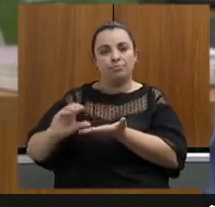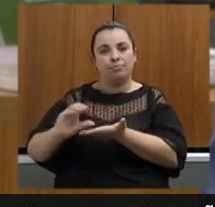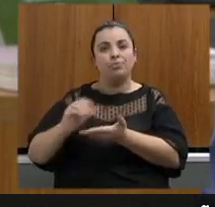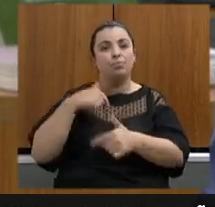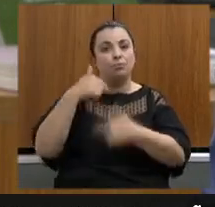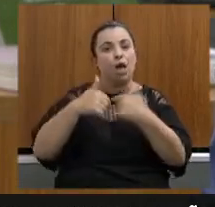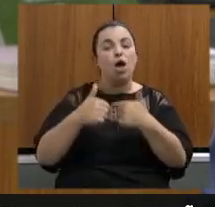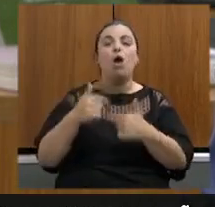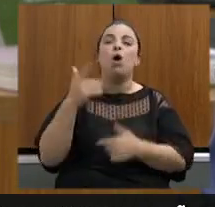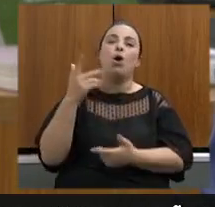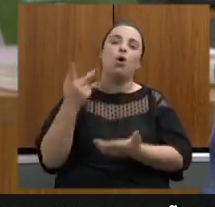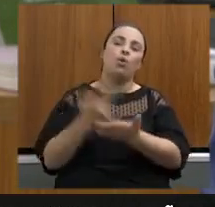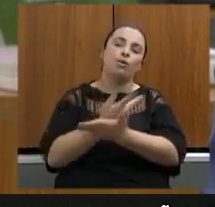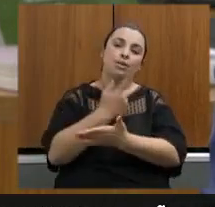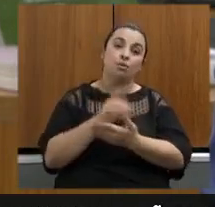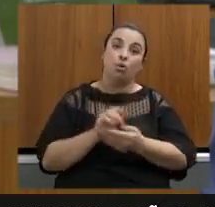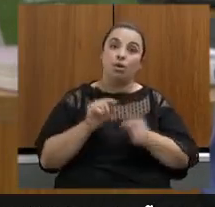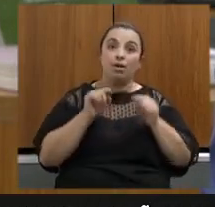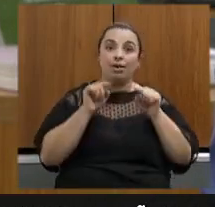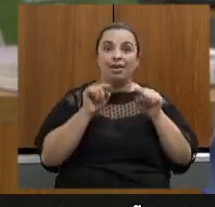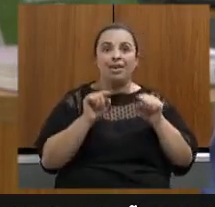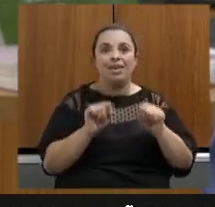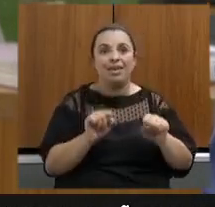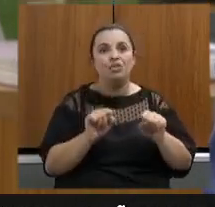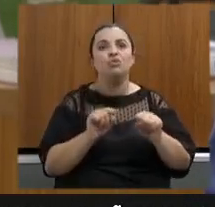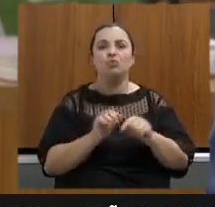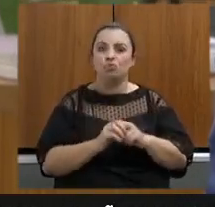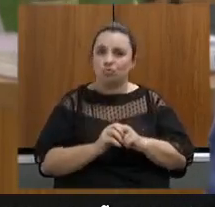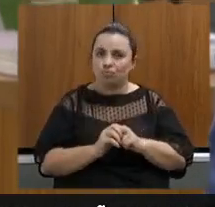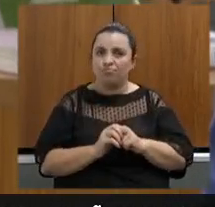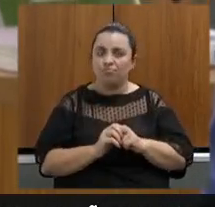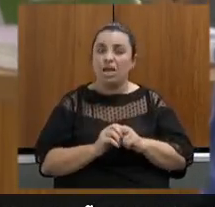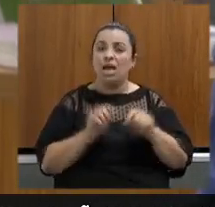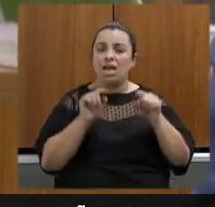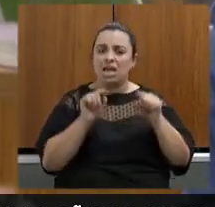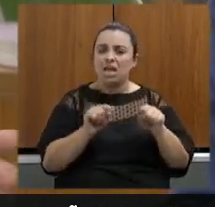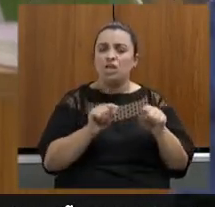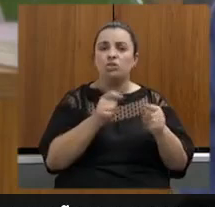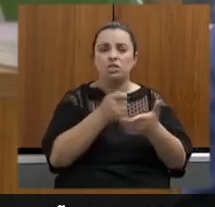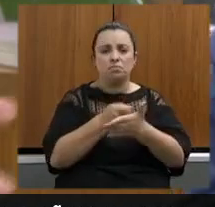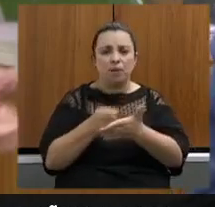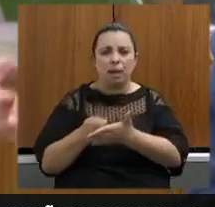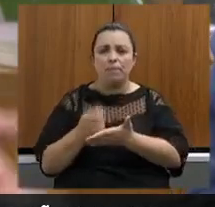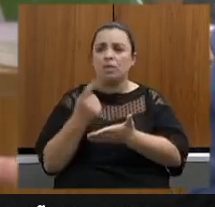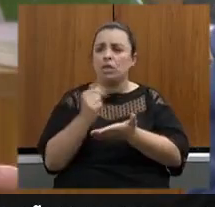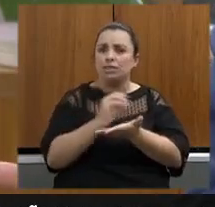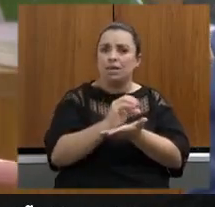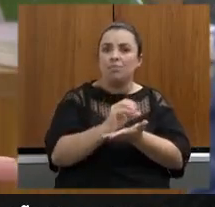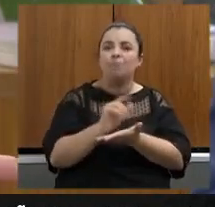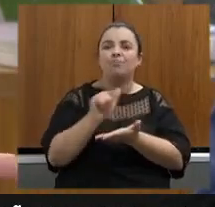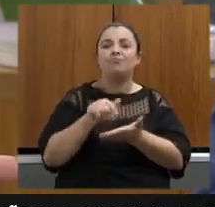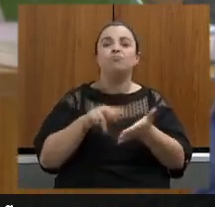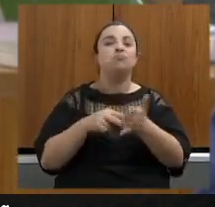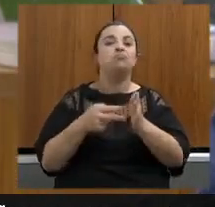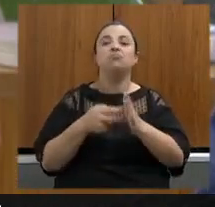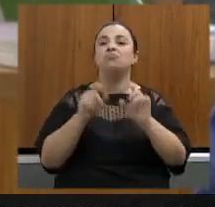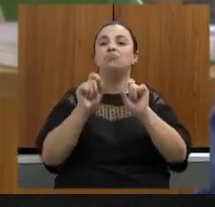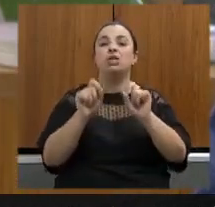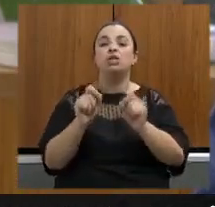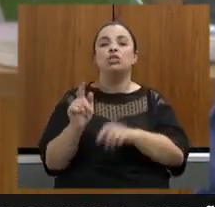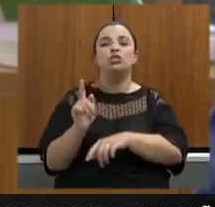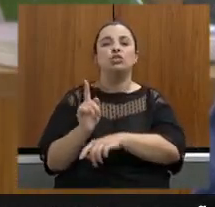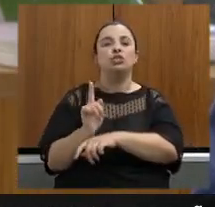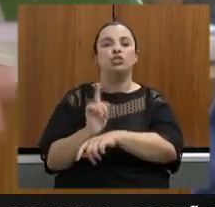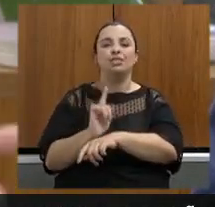todos os colegas parlamentares que estão aqui também todos todas as pessoas que nos acompanhem e significa gestão e